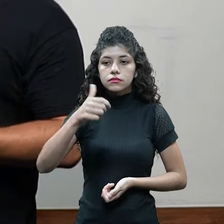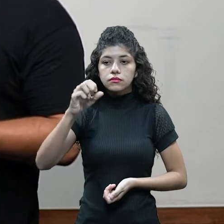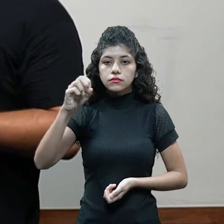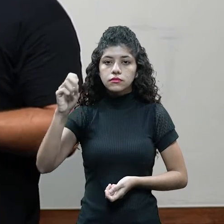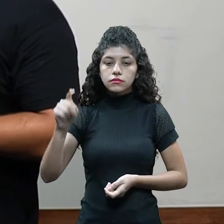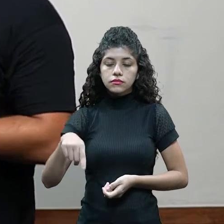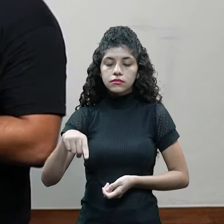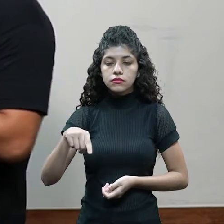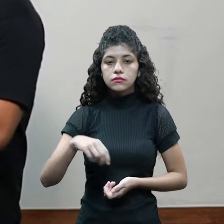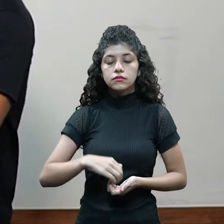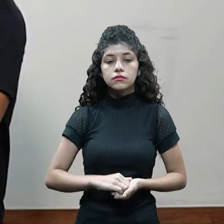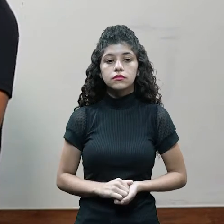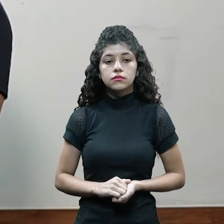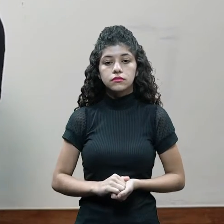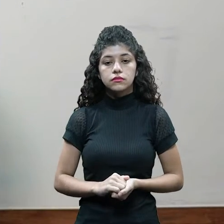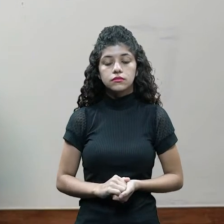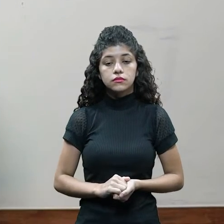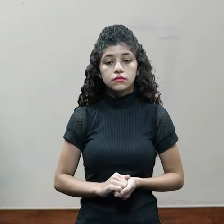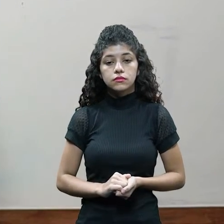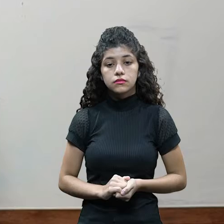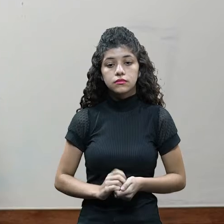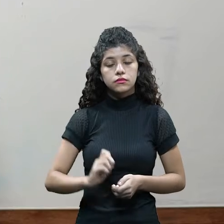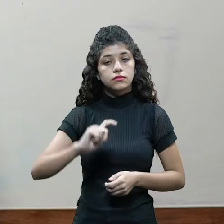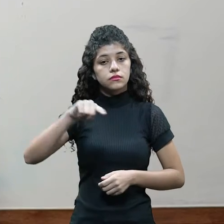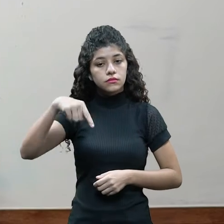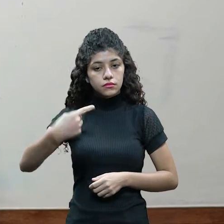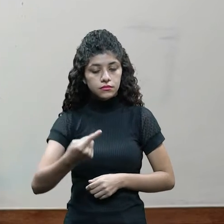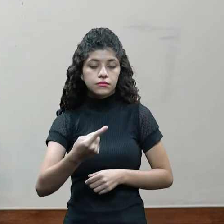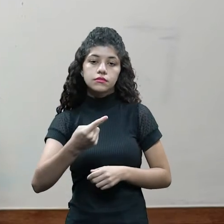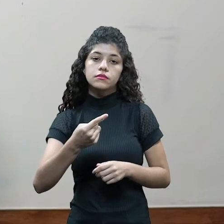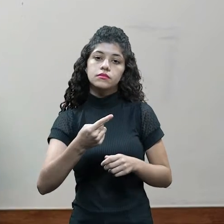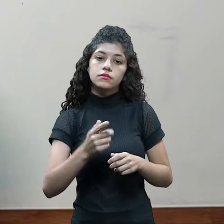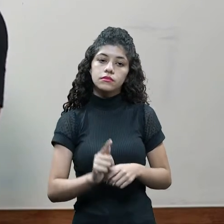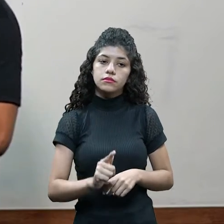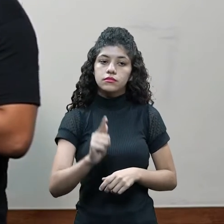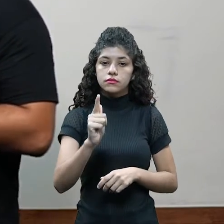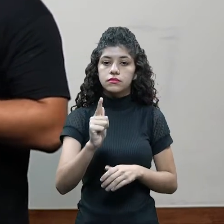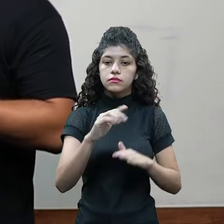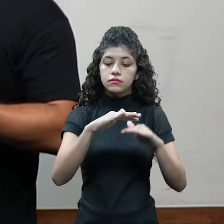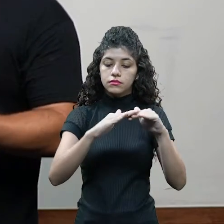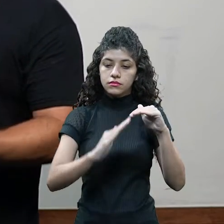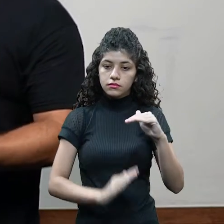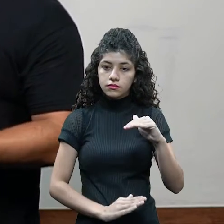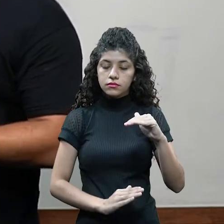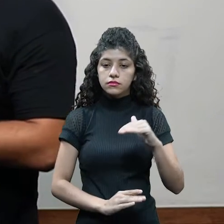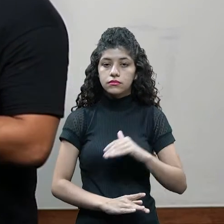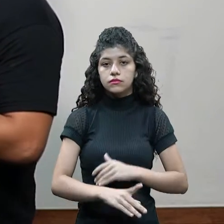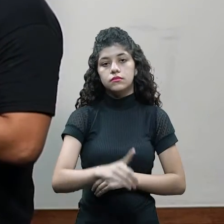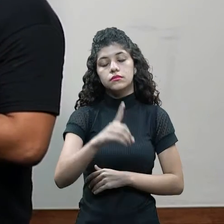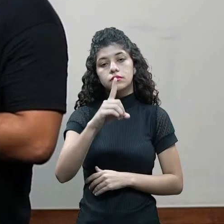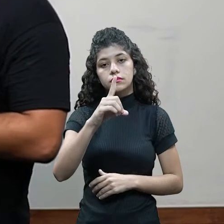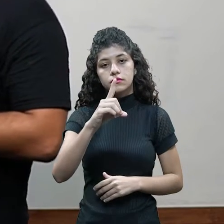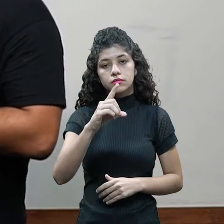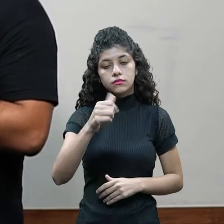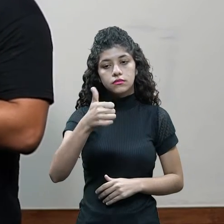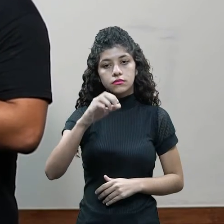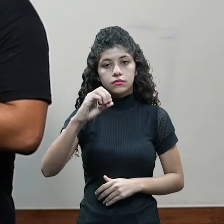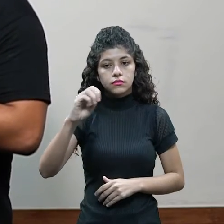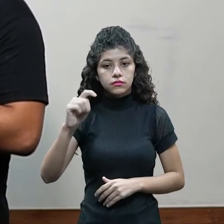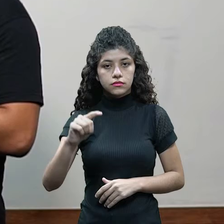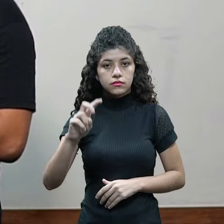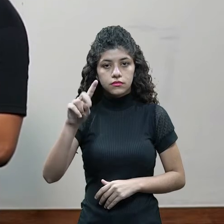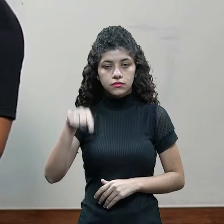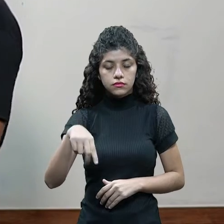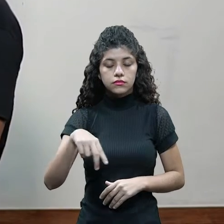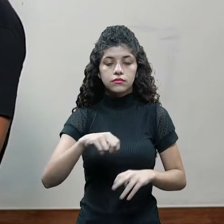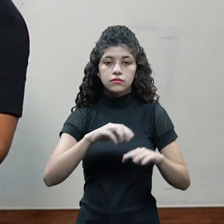que o grama. O grama e o que vem depois do grama é menor do que ele. O decigrama, 10 vezes menor. Centigrama, 100